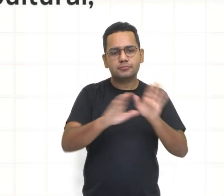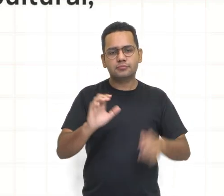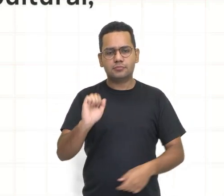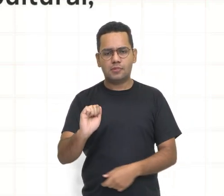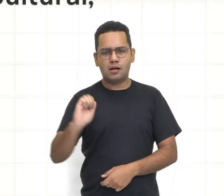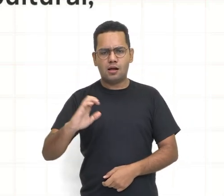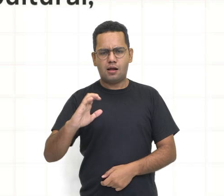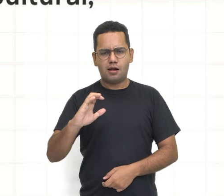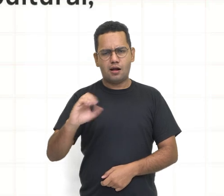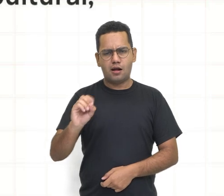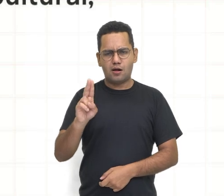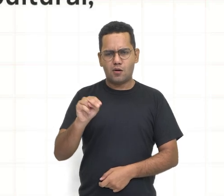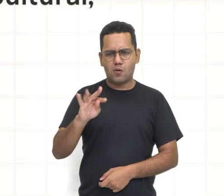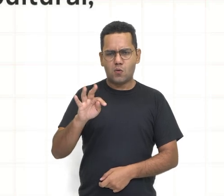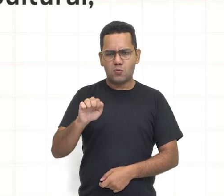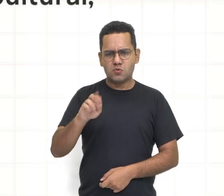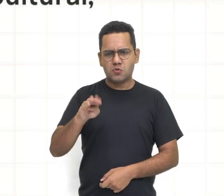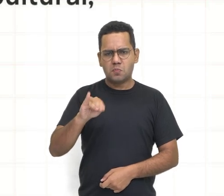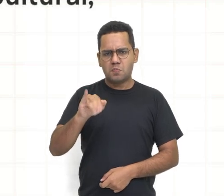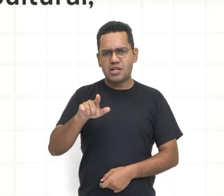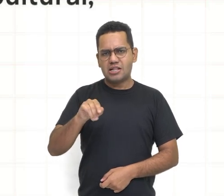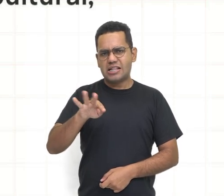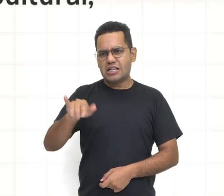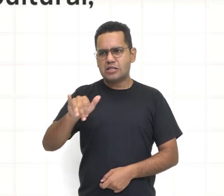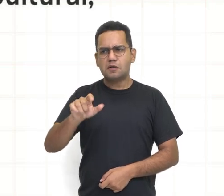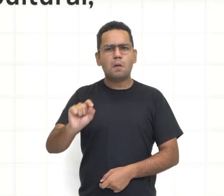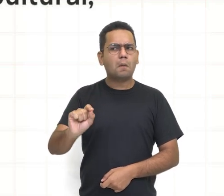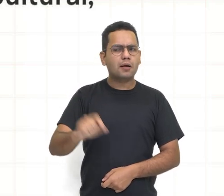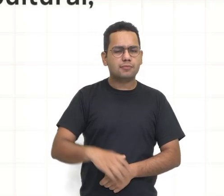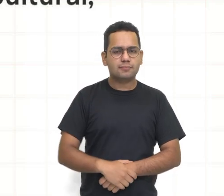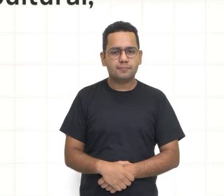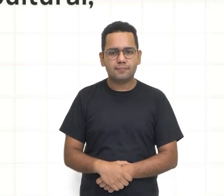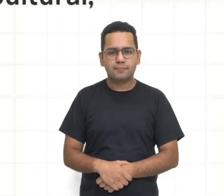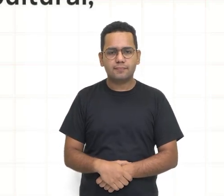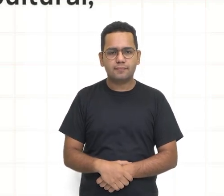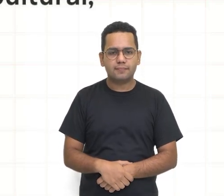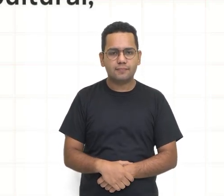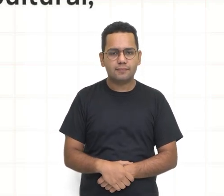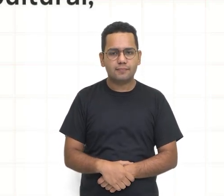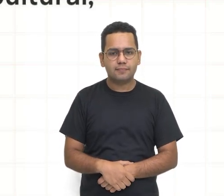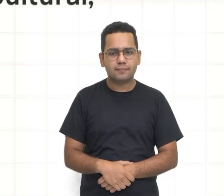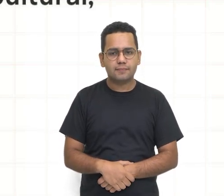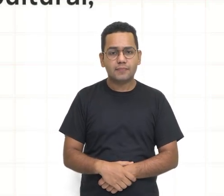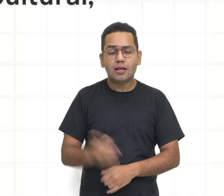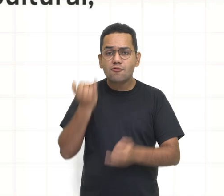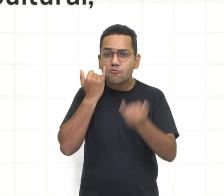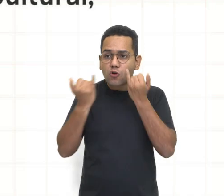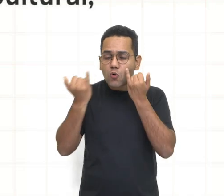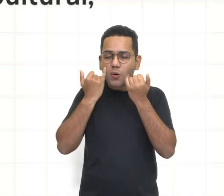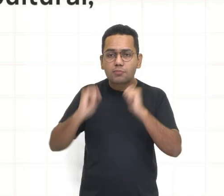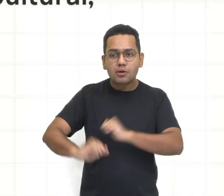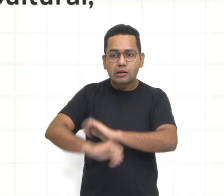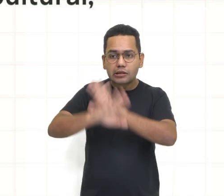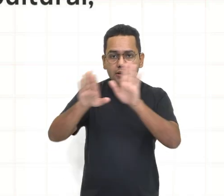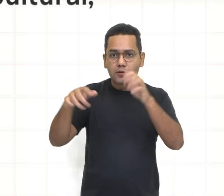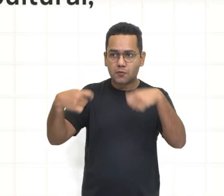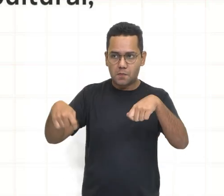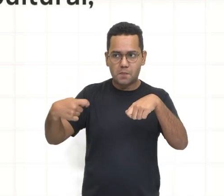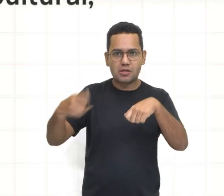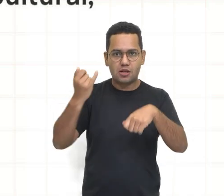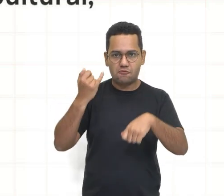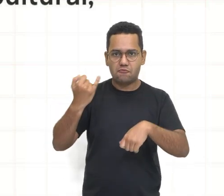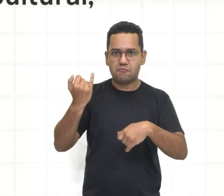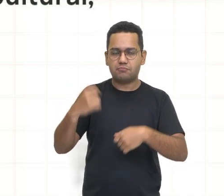Professor, o que seria esse accountability, melhor dizendo? É a questão de prestação de contas. Através disso, nós